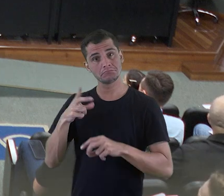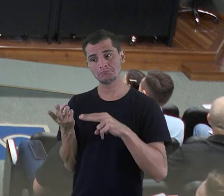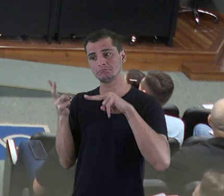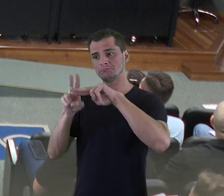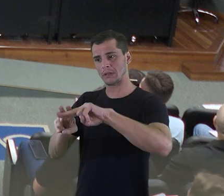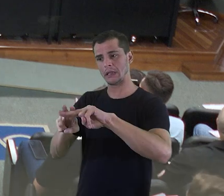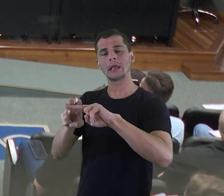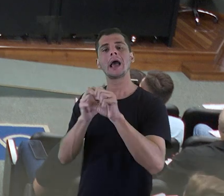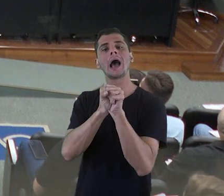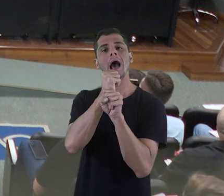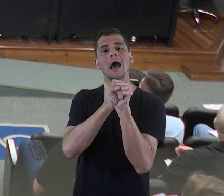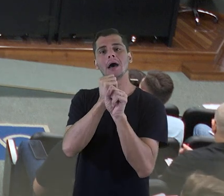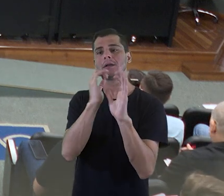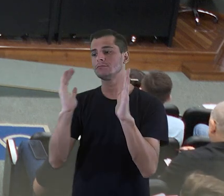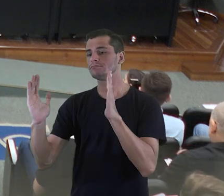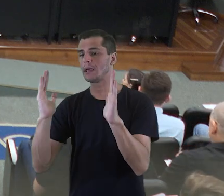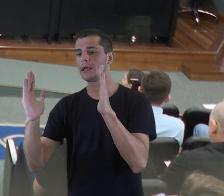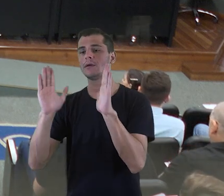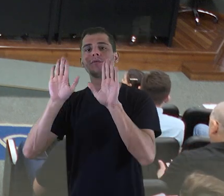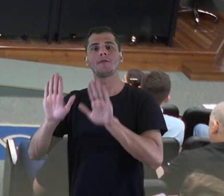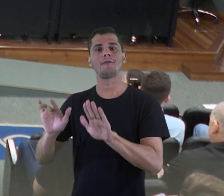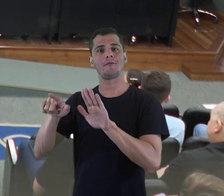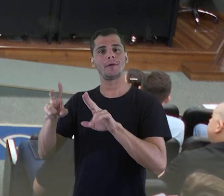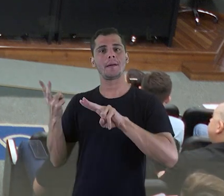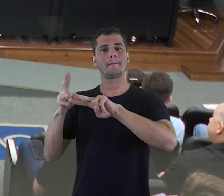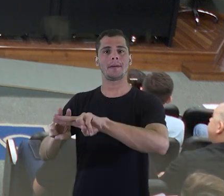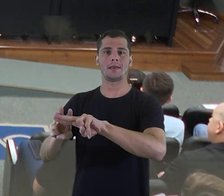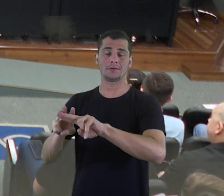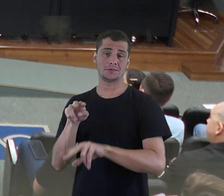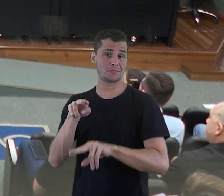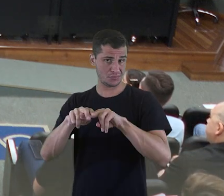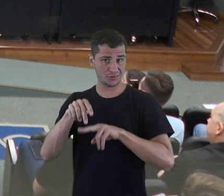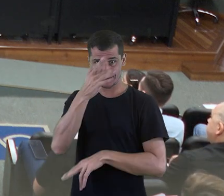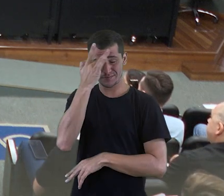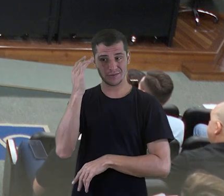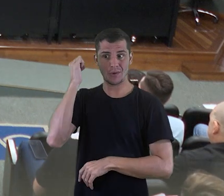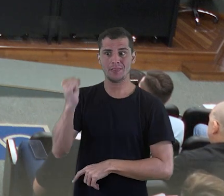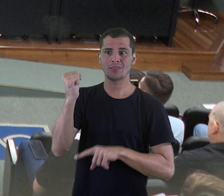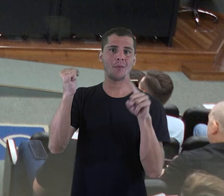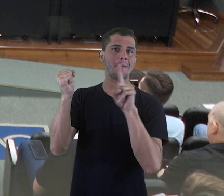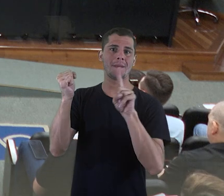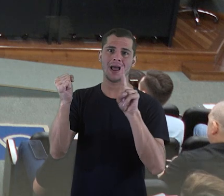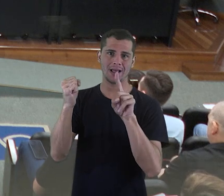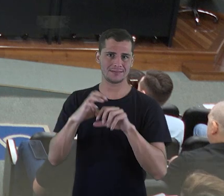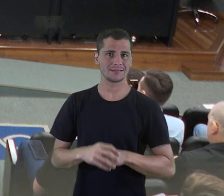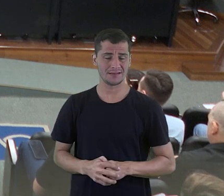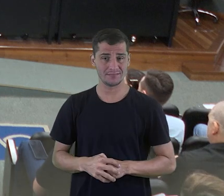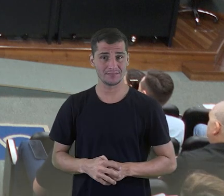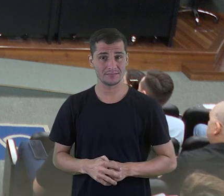E aí você gerencia a tua vida a quê? A cumprir a lei. Por que você não fura o sinal vermelho quando tem um radar?